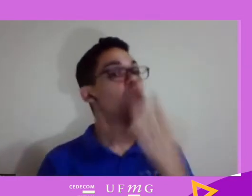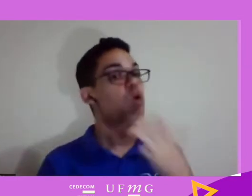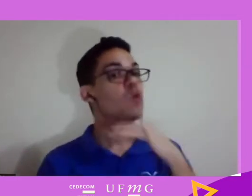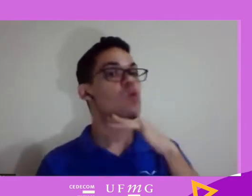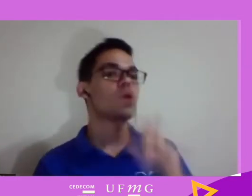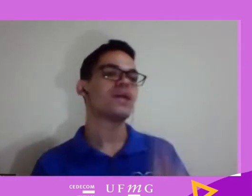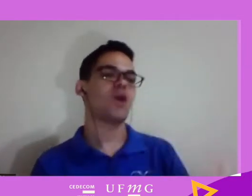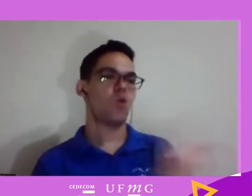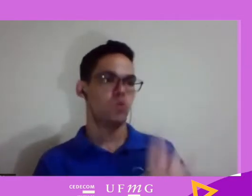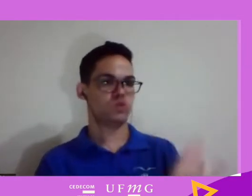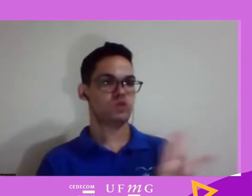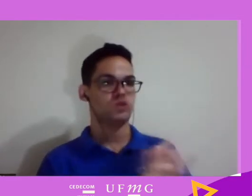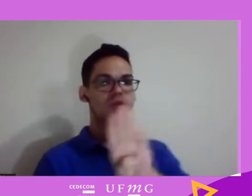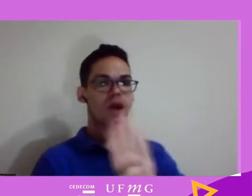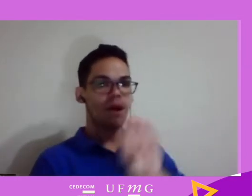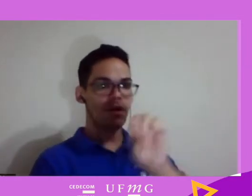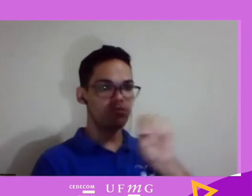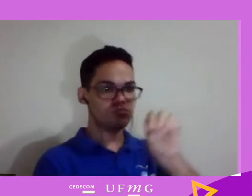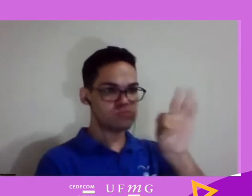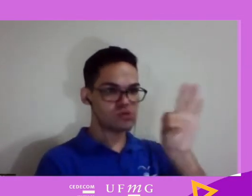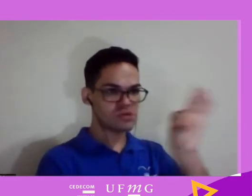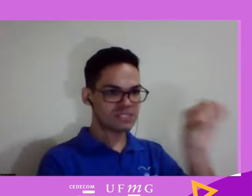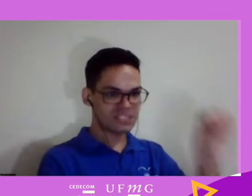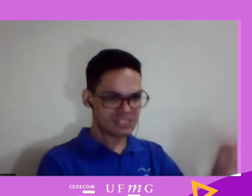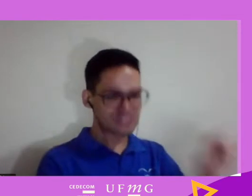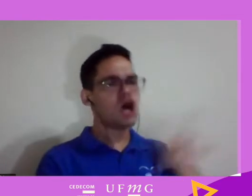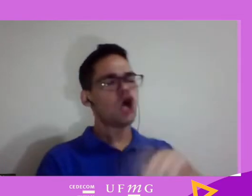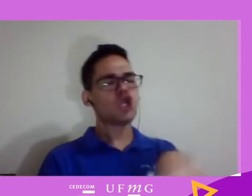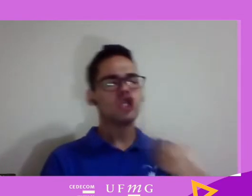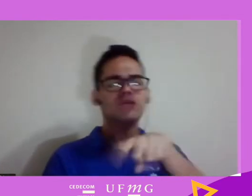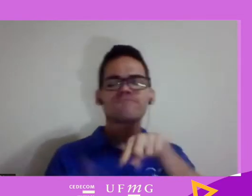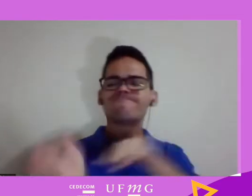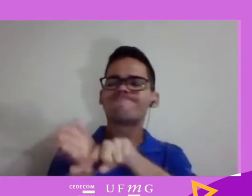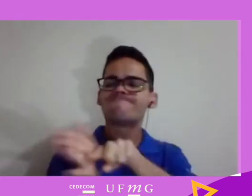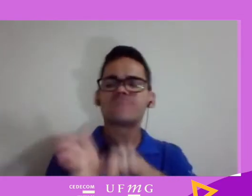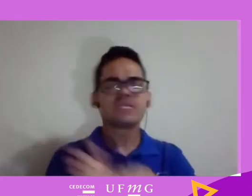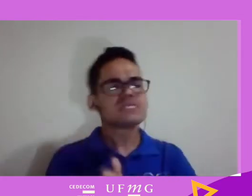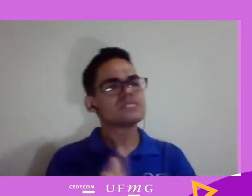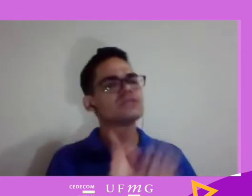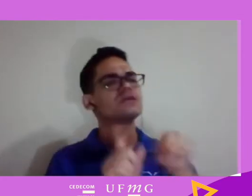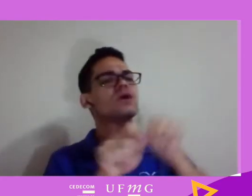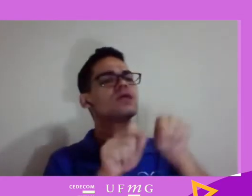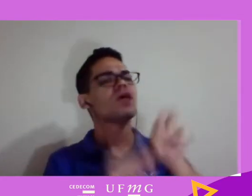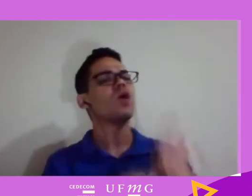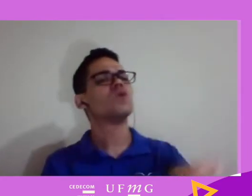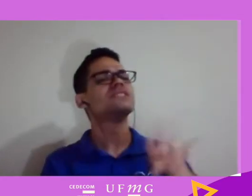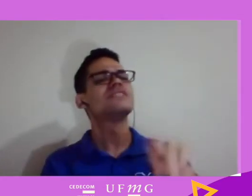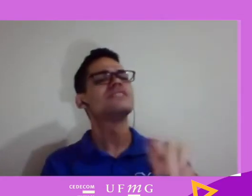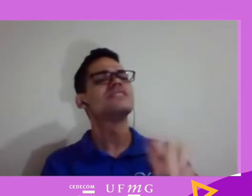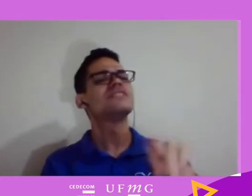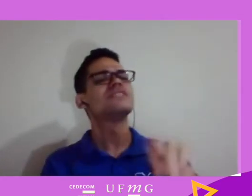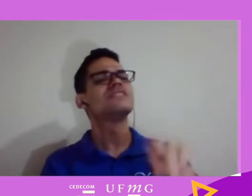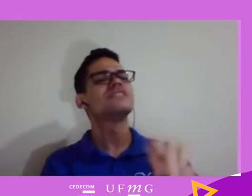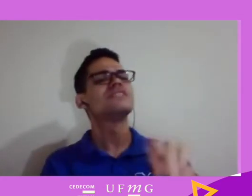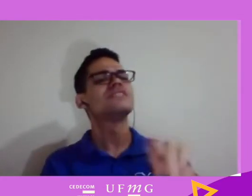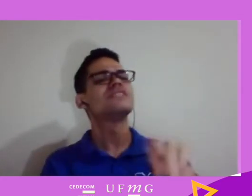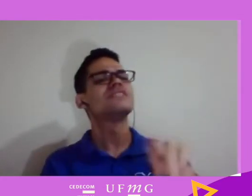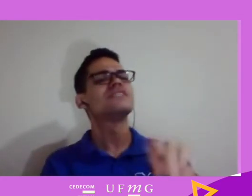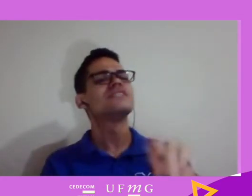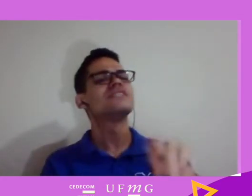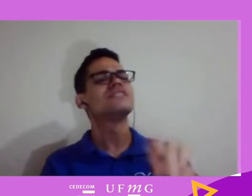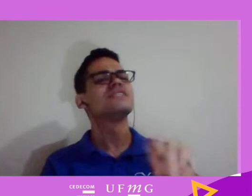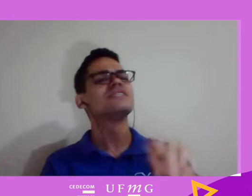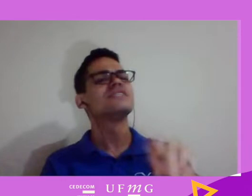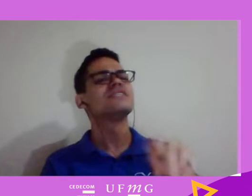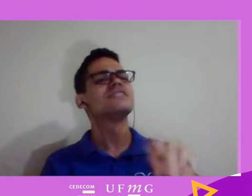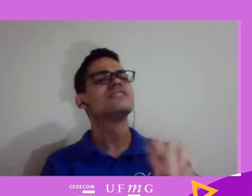investigado muito isso, inclusive quando a gente está pegando hashtags, por exemplo, e tal. E a gente se deparou com uma série de problemas. Porque eles, como eu